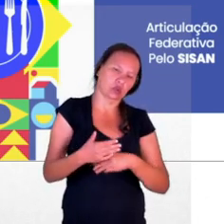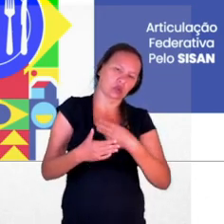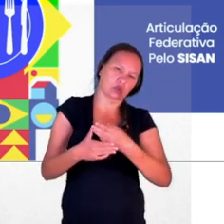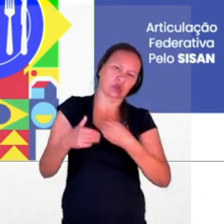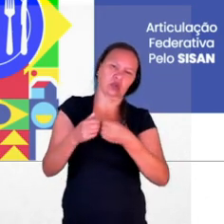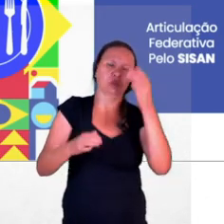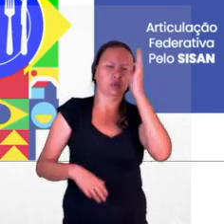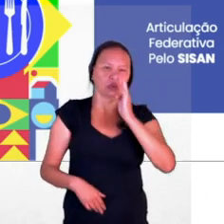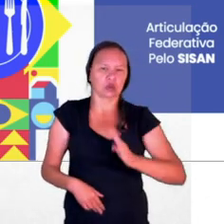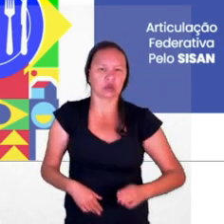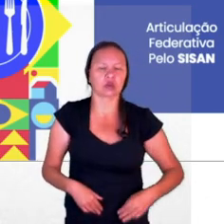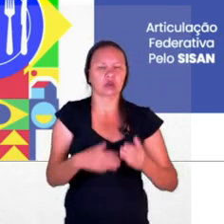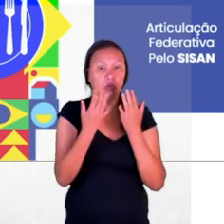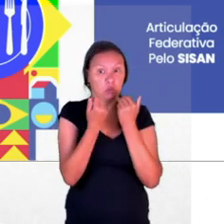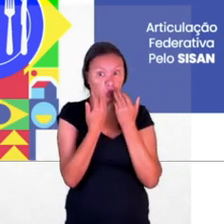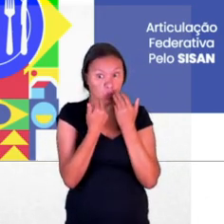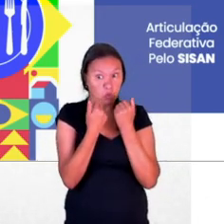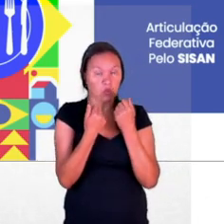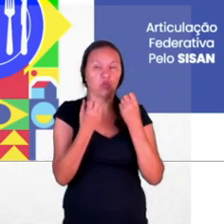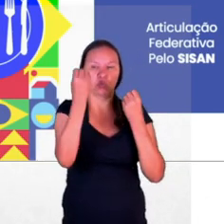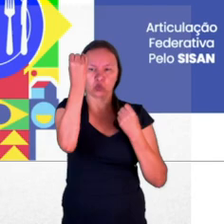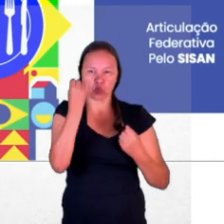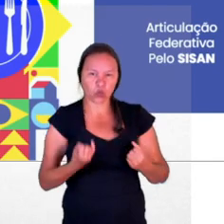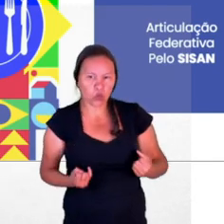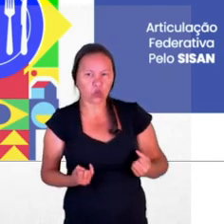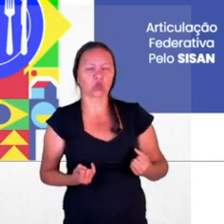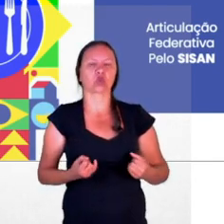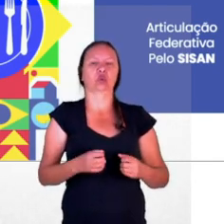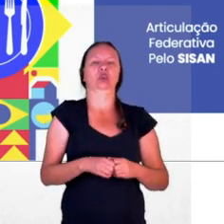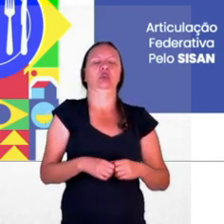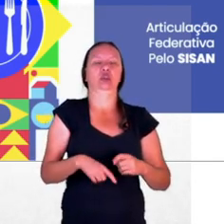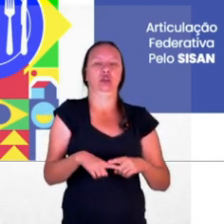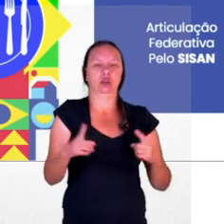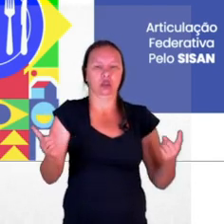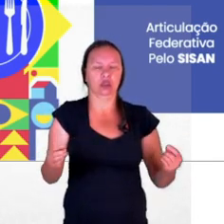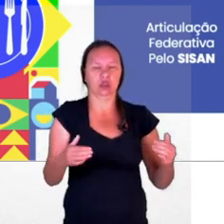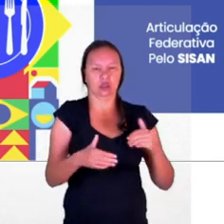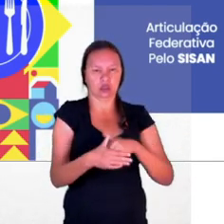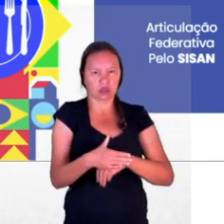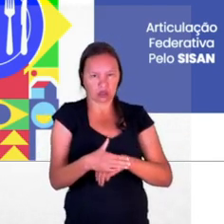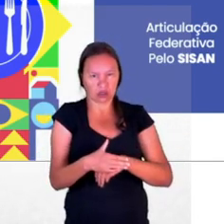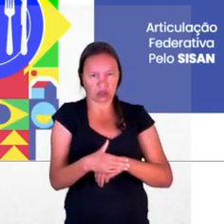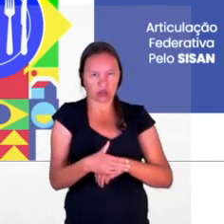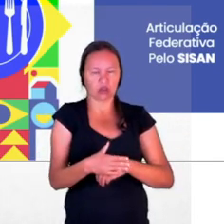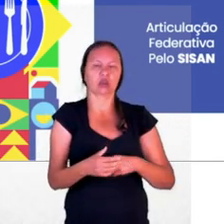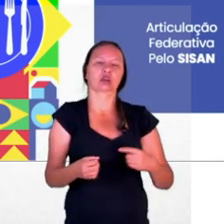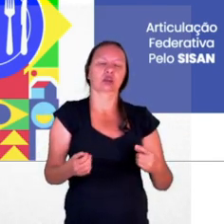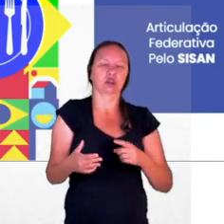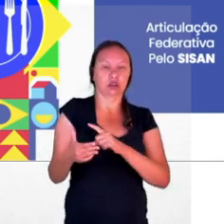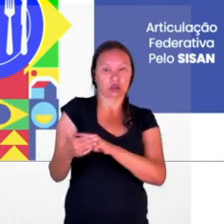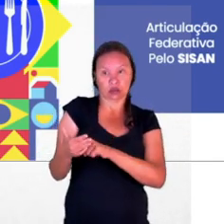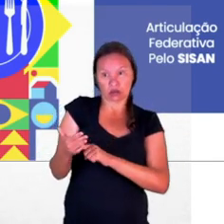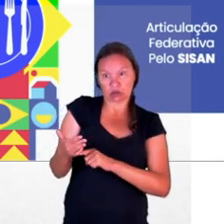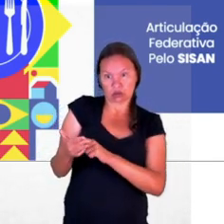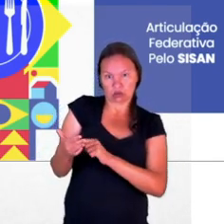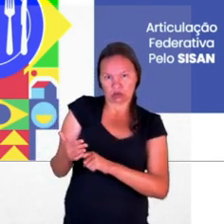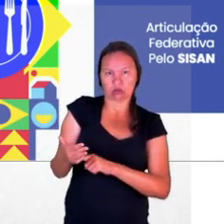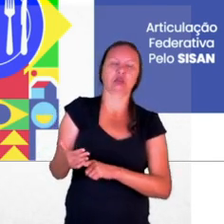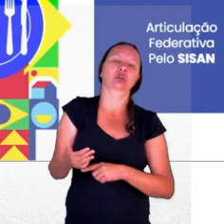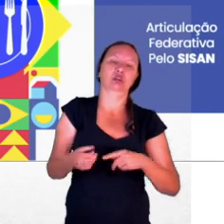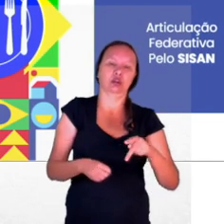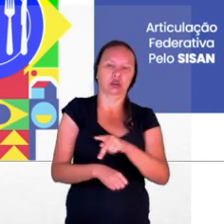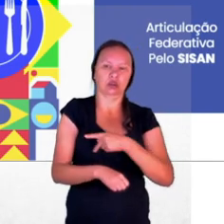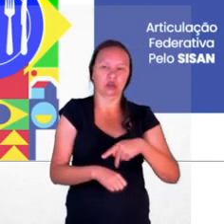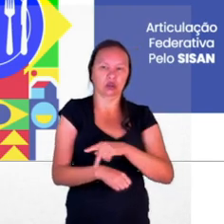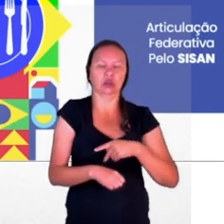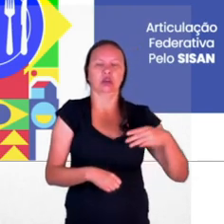insegurança alimentar nutricional da P NAD contínua e aí através da da Adesão e das adesões de estados